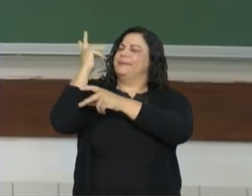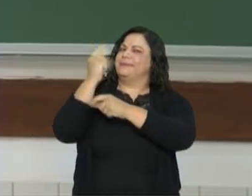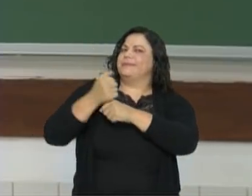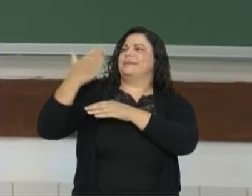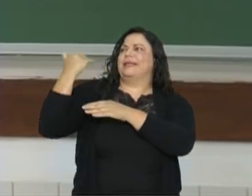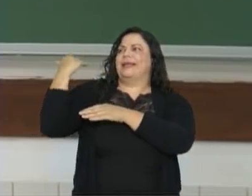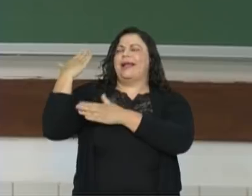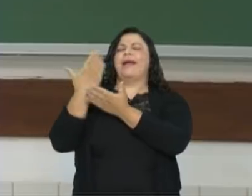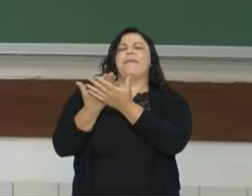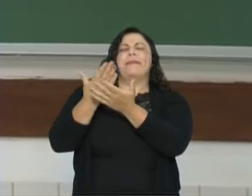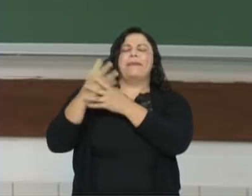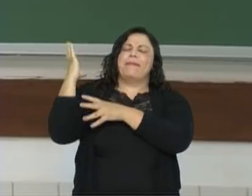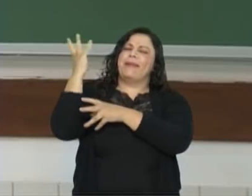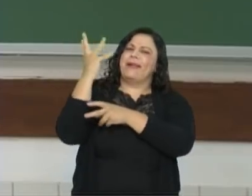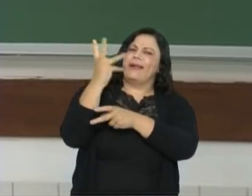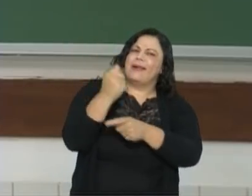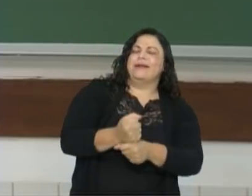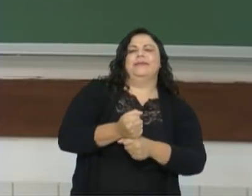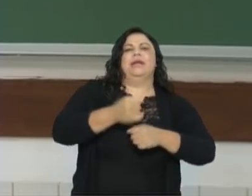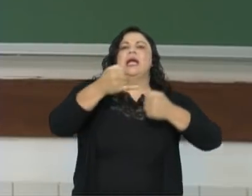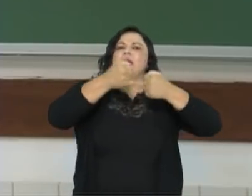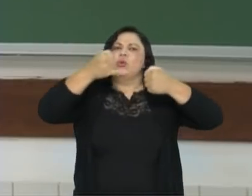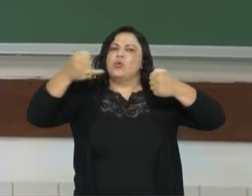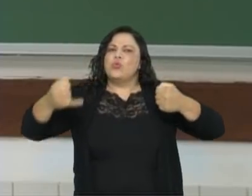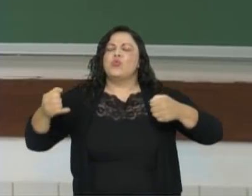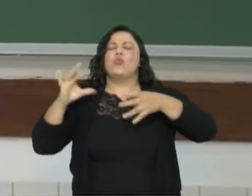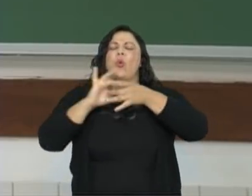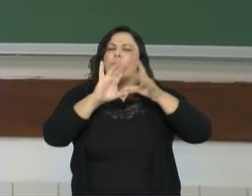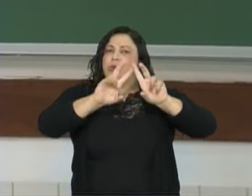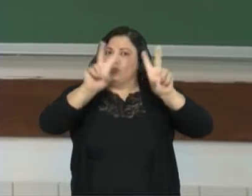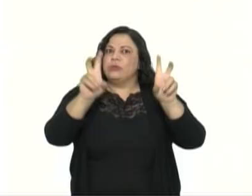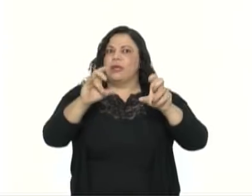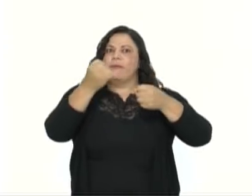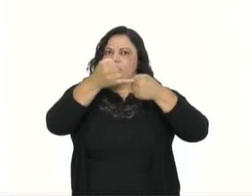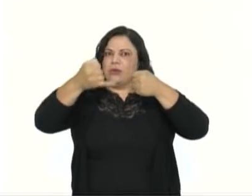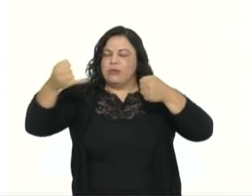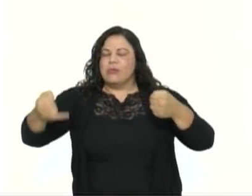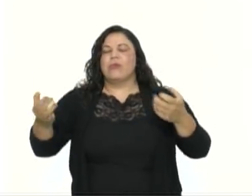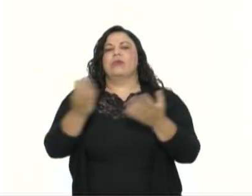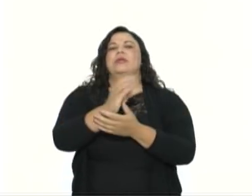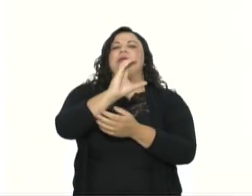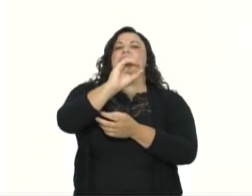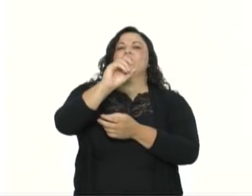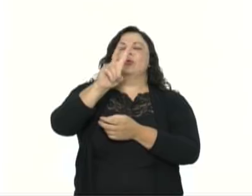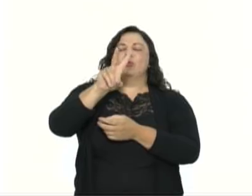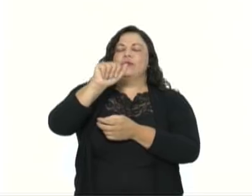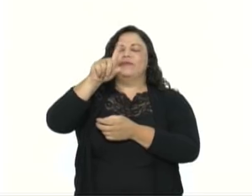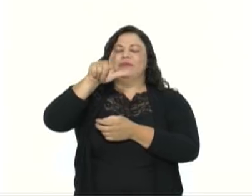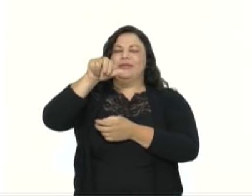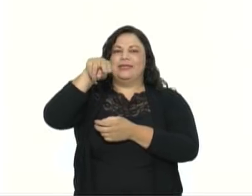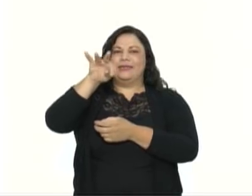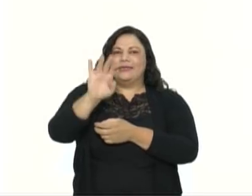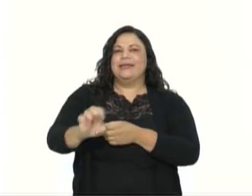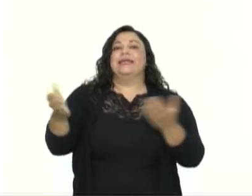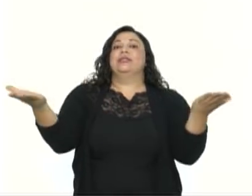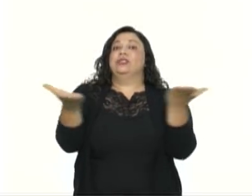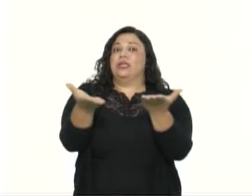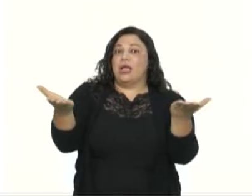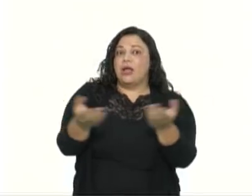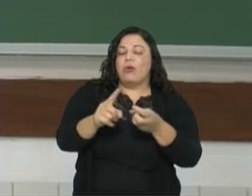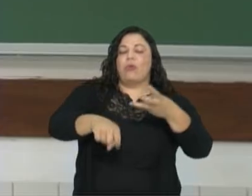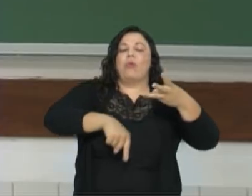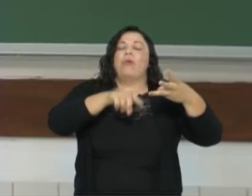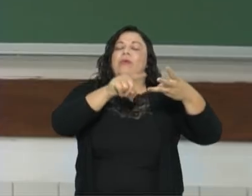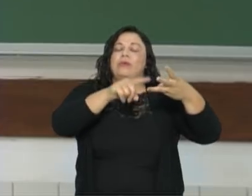iônica, aí retomamos ligação covalente e para hoje nós temos o quê? Ligação metálica, com tubos feitos de